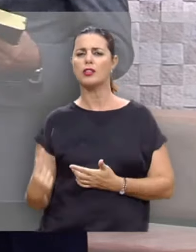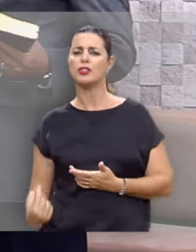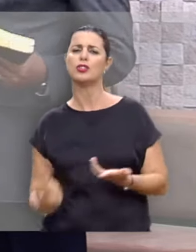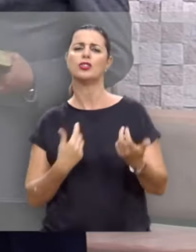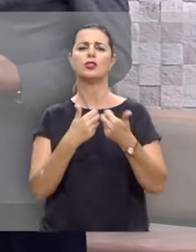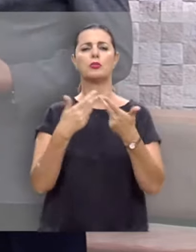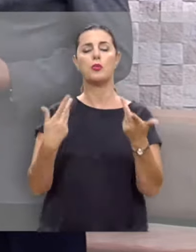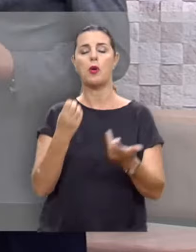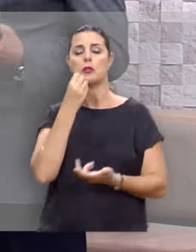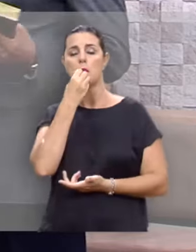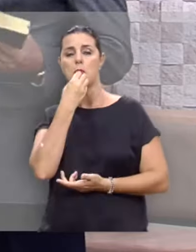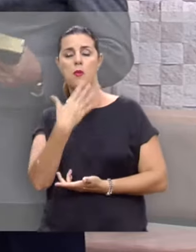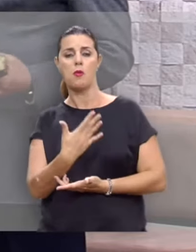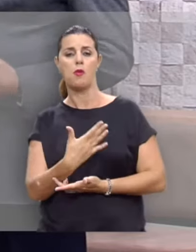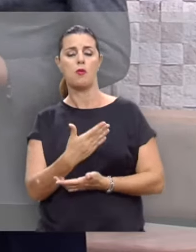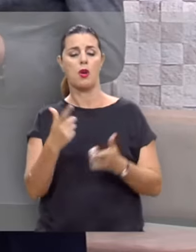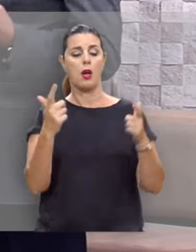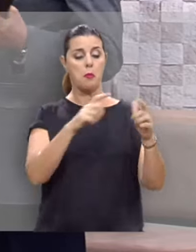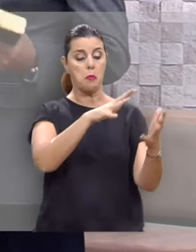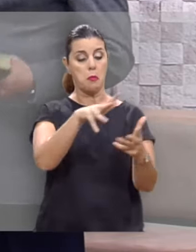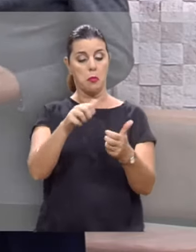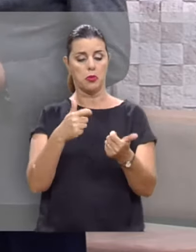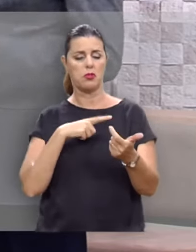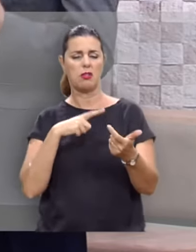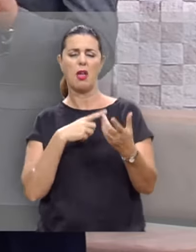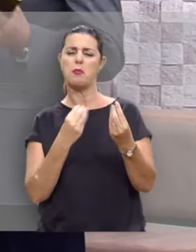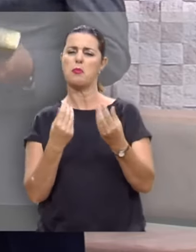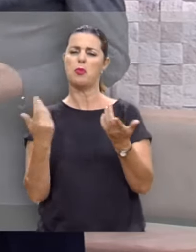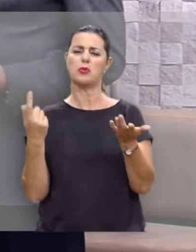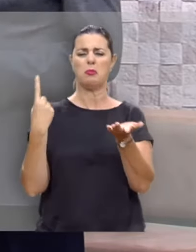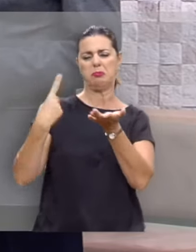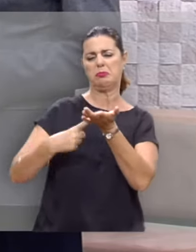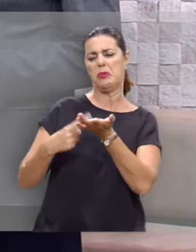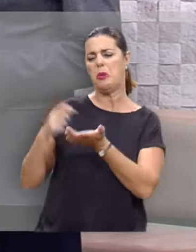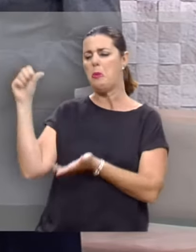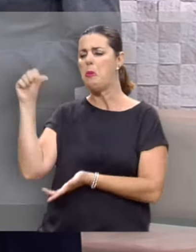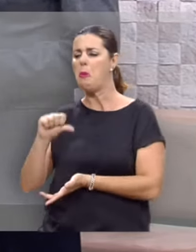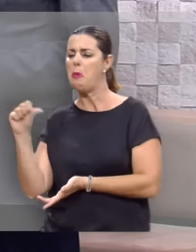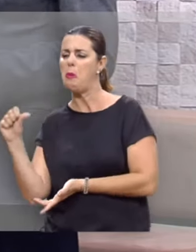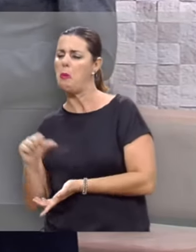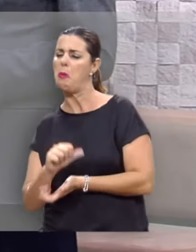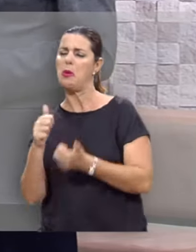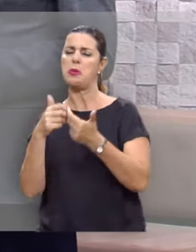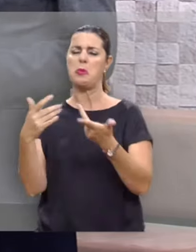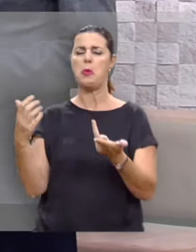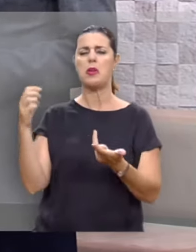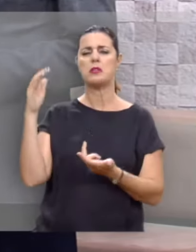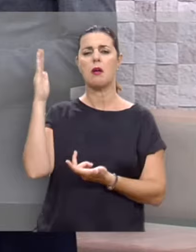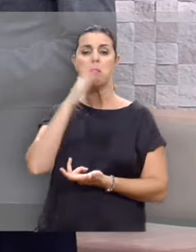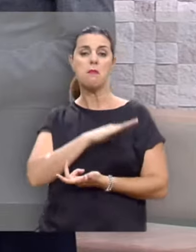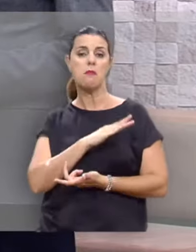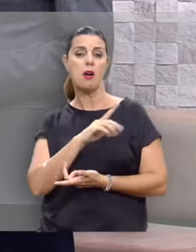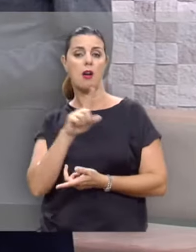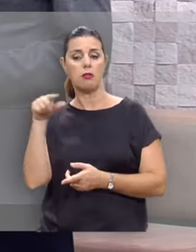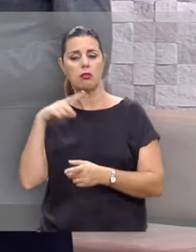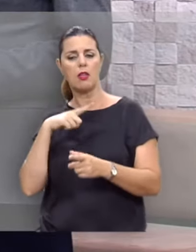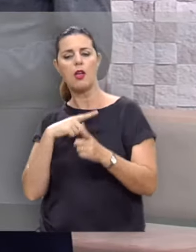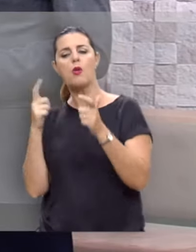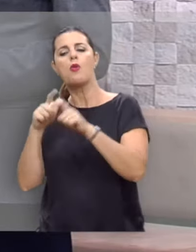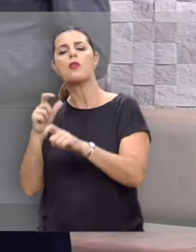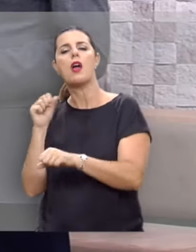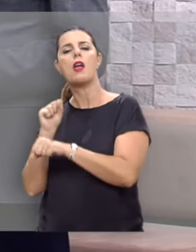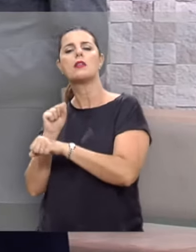de vídeos. tantas notícias ruins, de desastres, de tragédias, de desencontros, nós temos ali uma fonte Amém. de mensagens